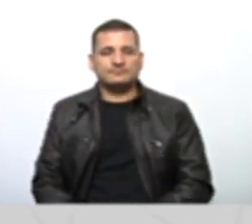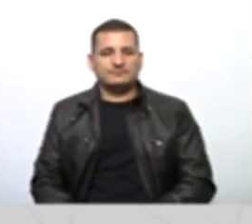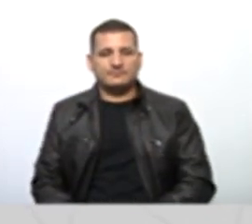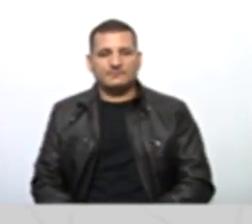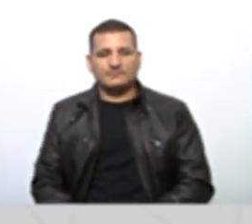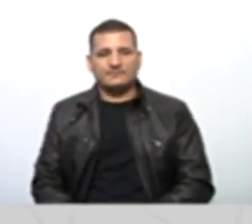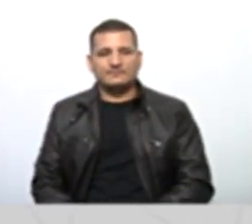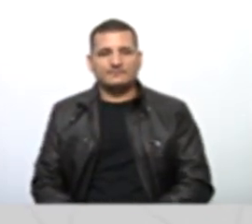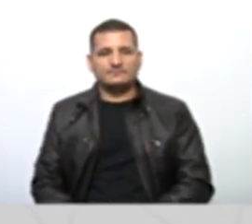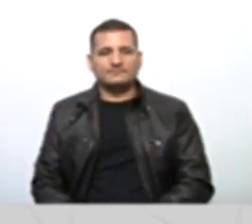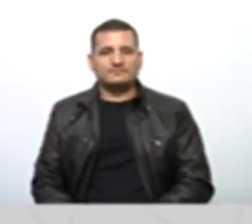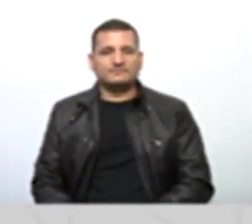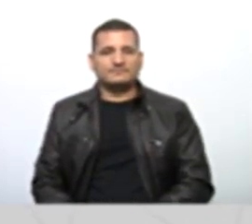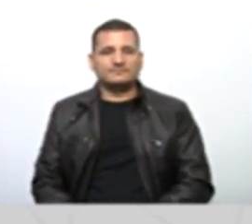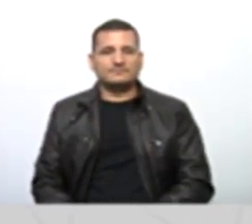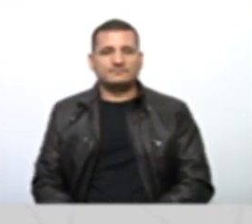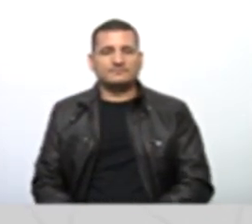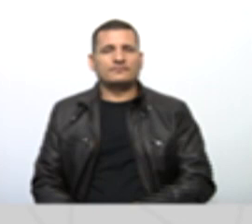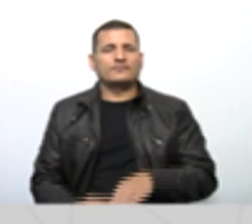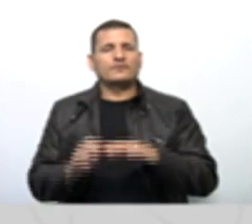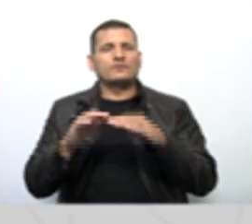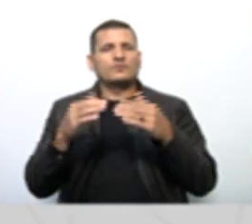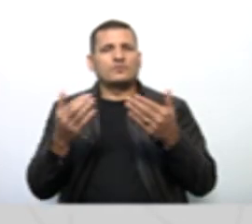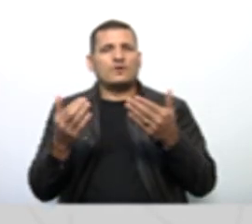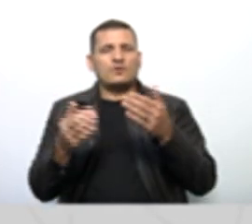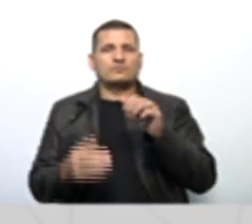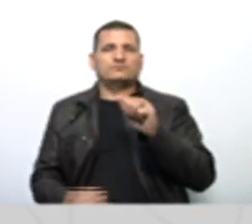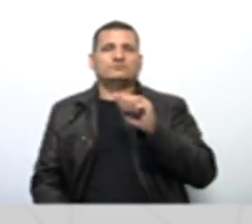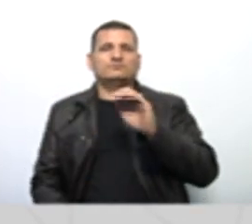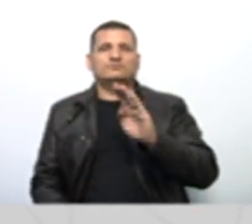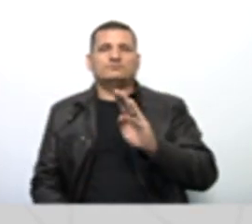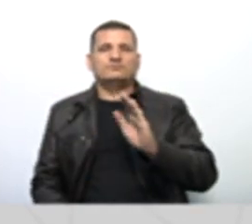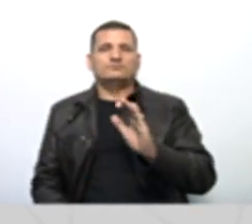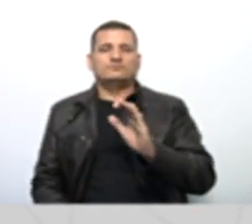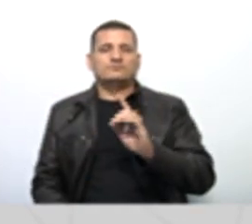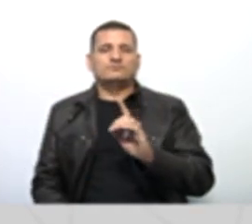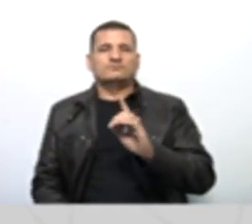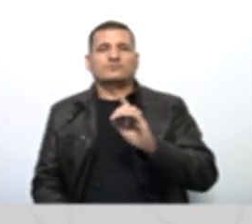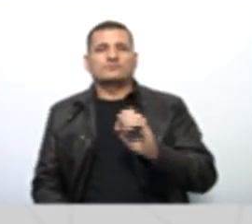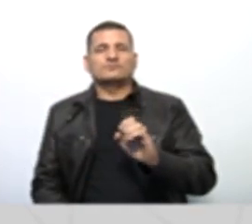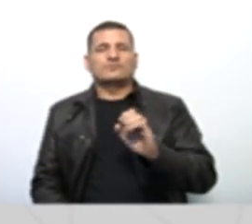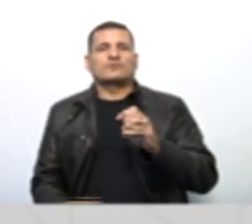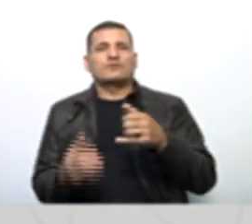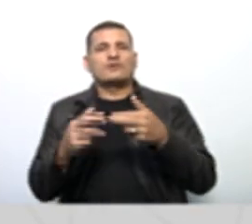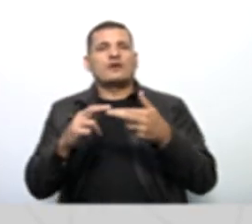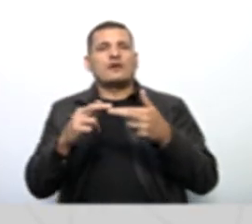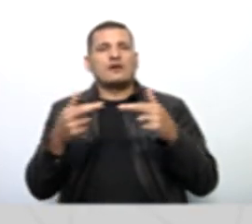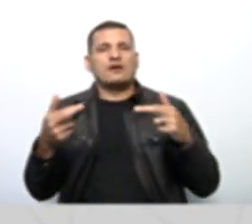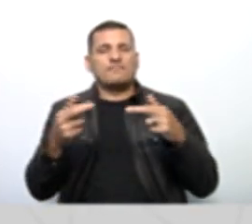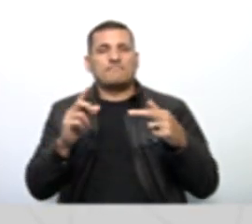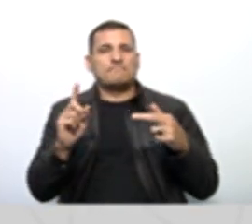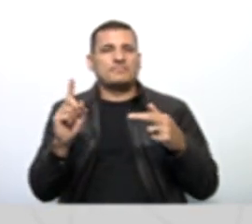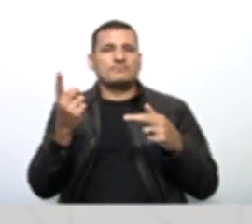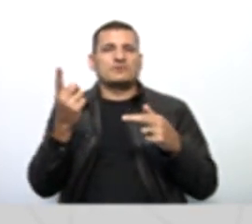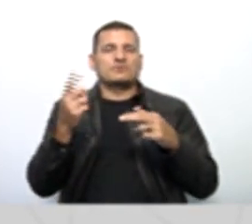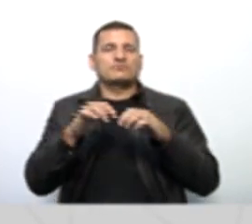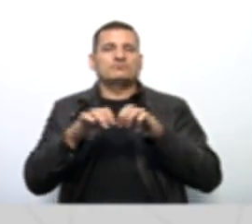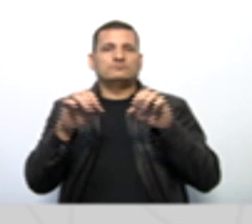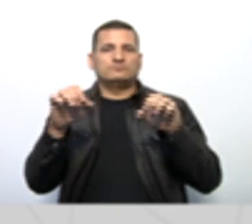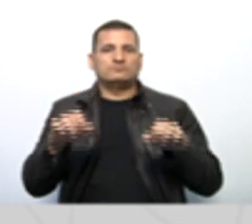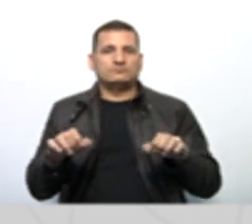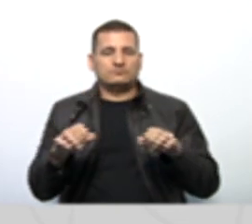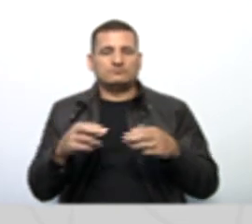pessoal com a um dos cabos abaixo foi o primeiro a aparecer na estrutura de rede nós mencionamos